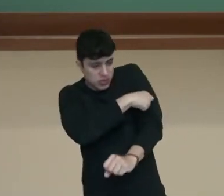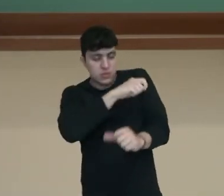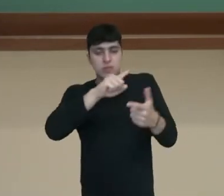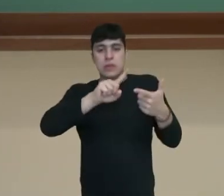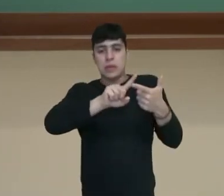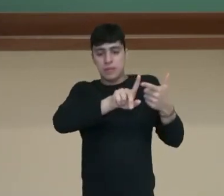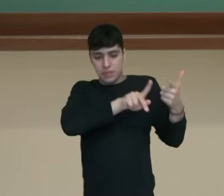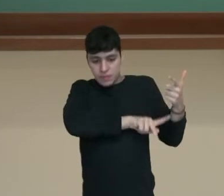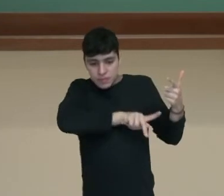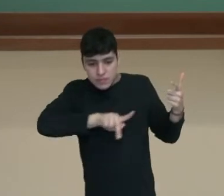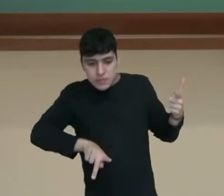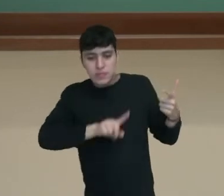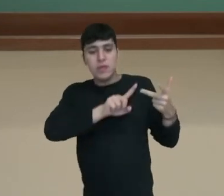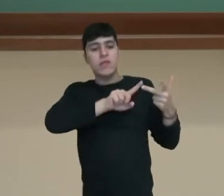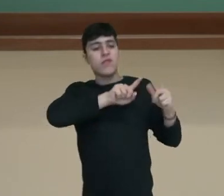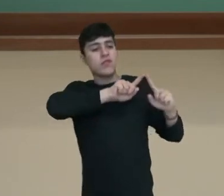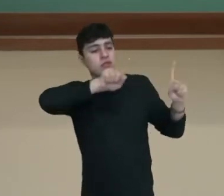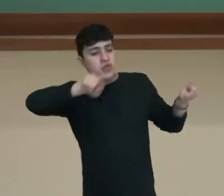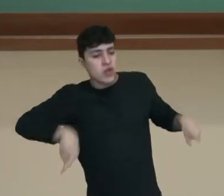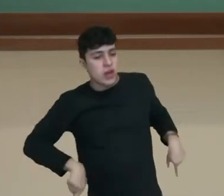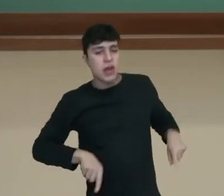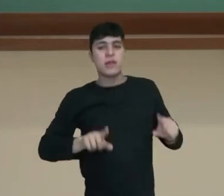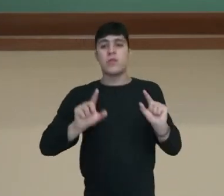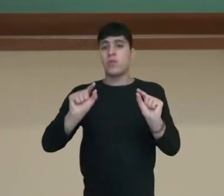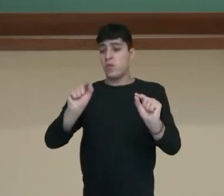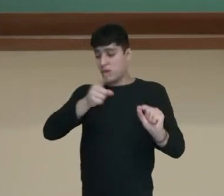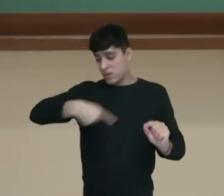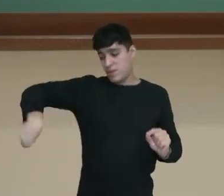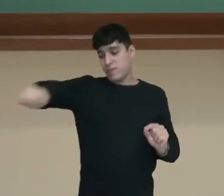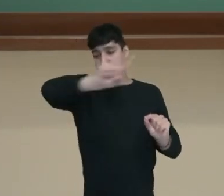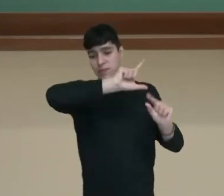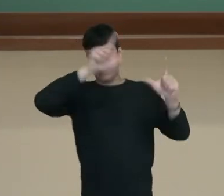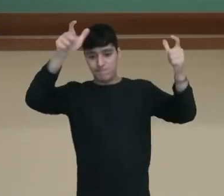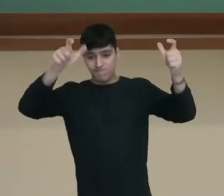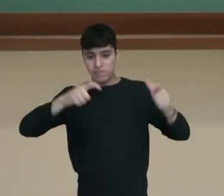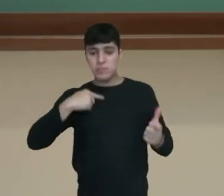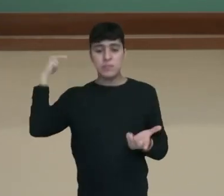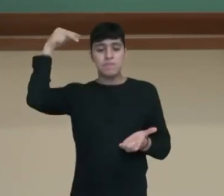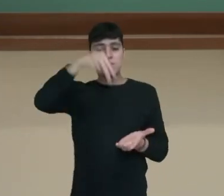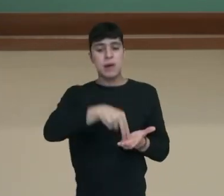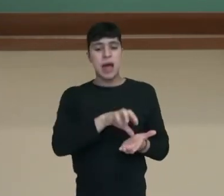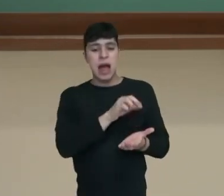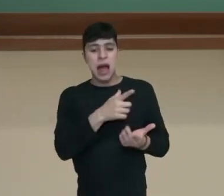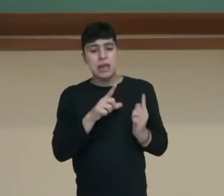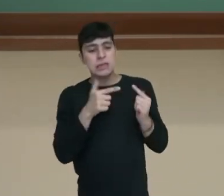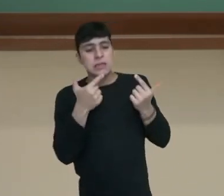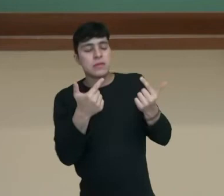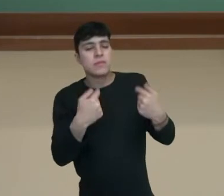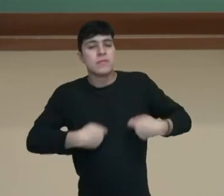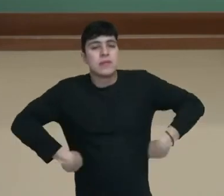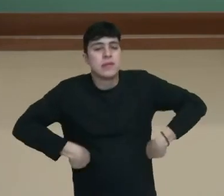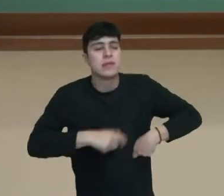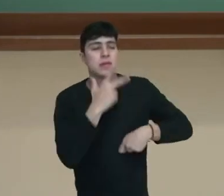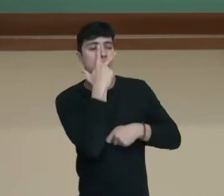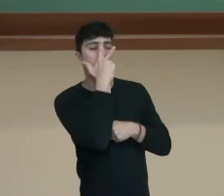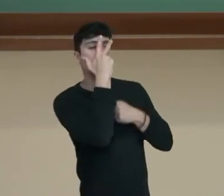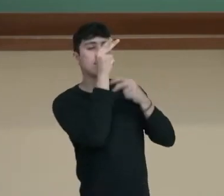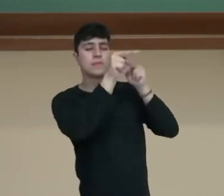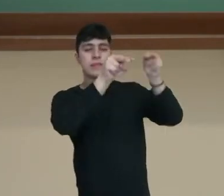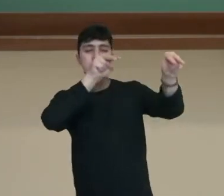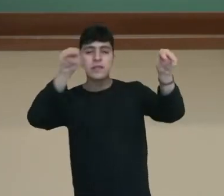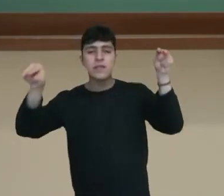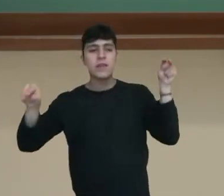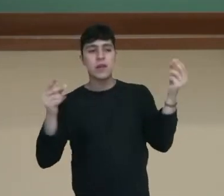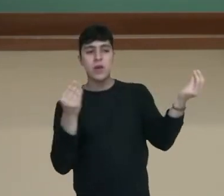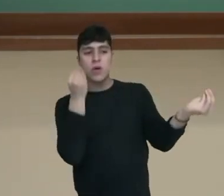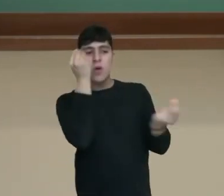espaço comum a nós. As minhas ações naquele lugar têm que observar também os outros. Não posso fazer coisas